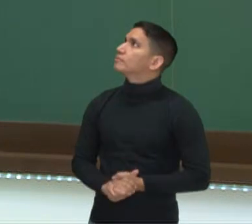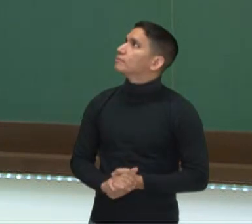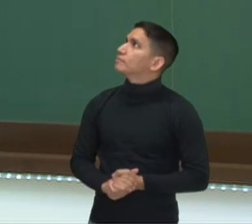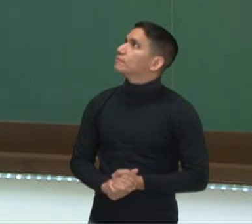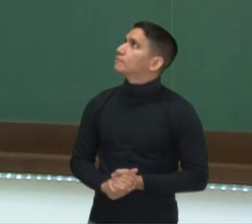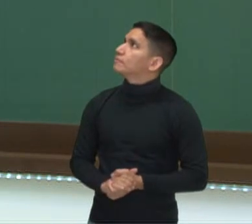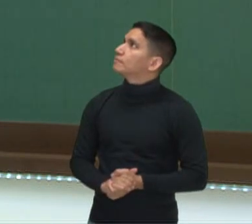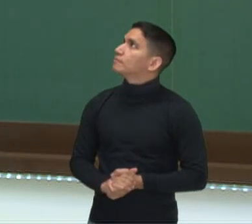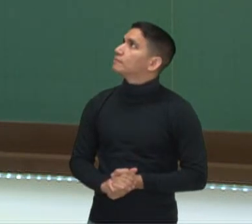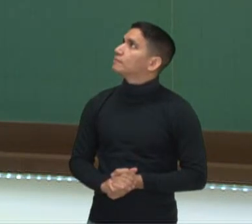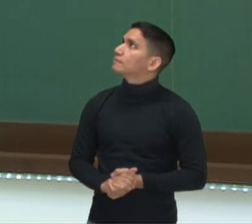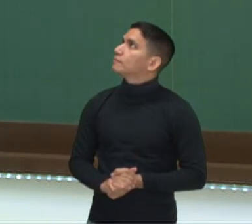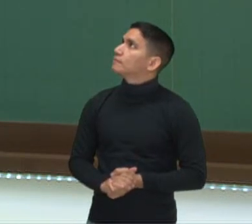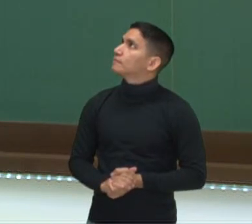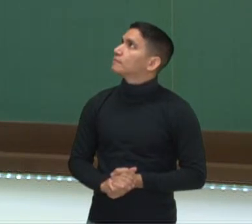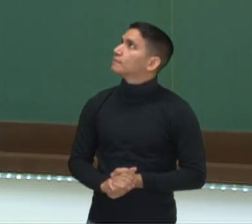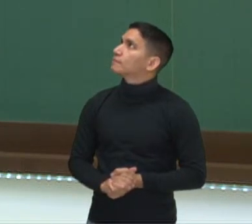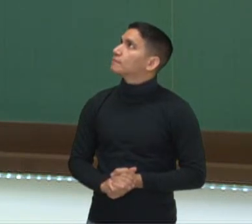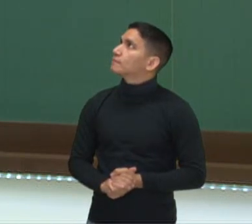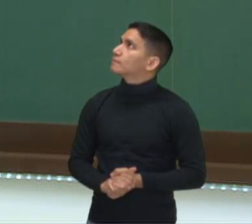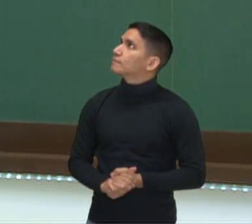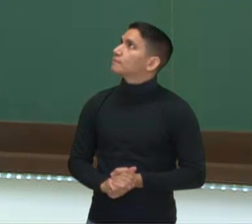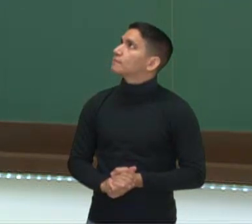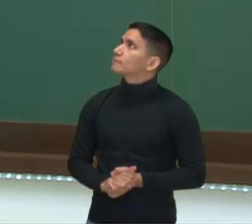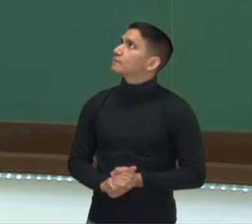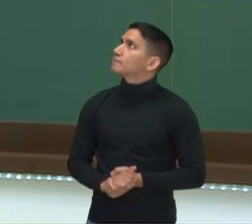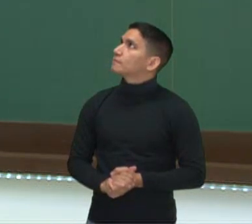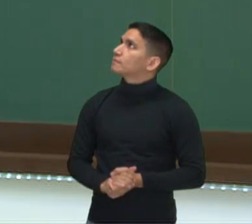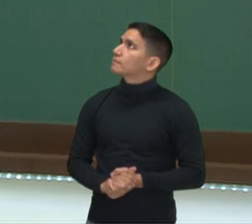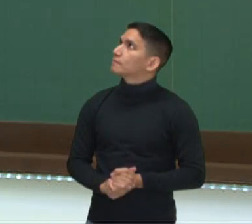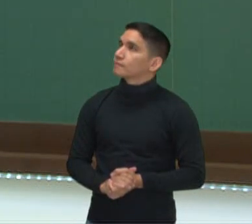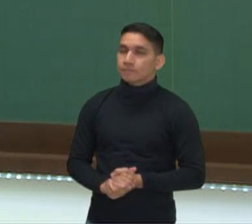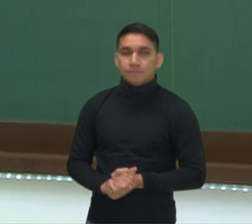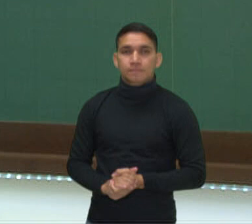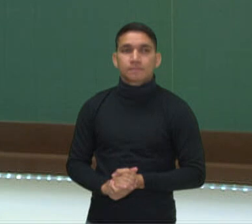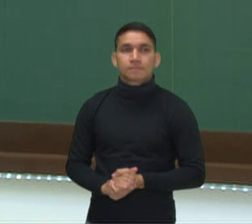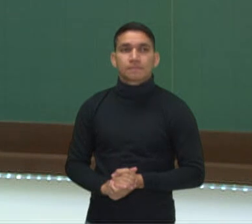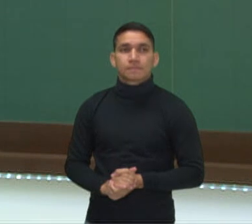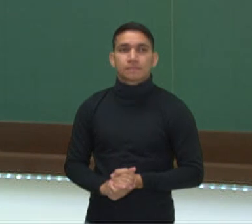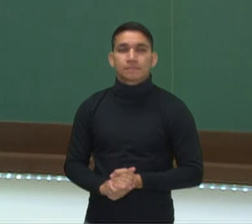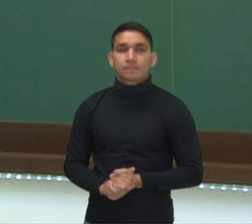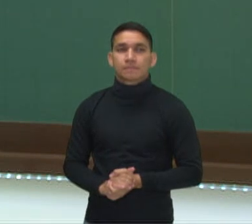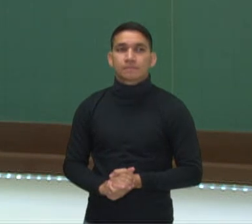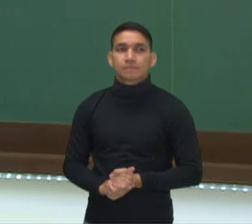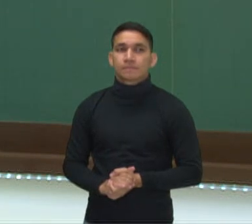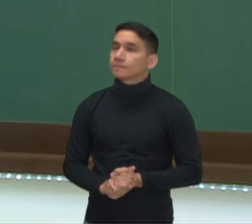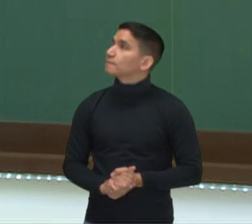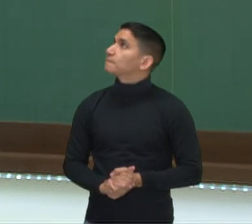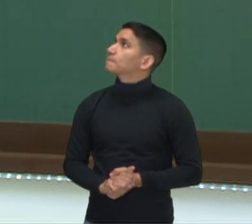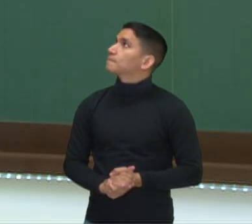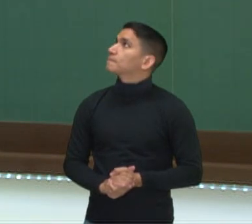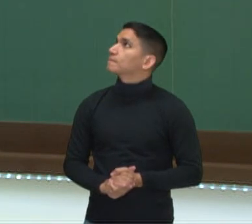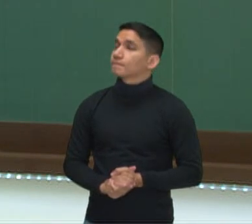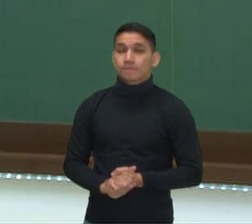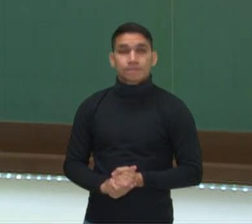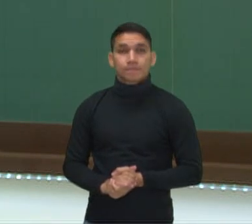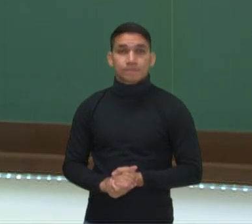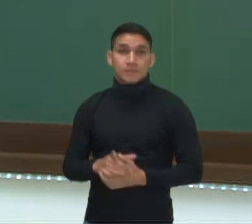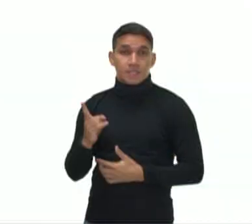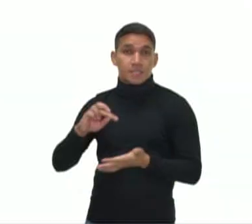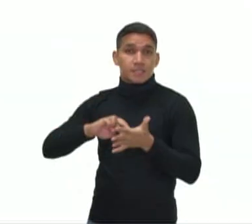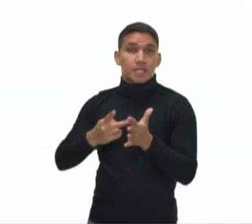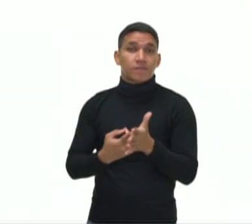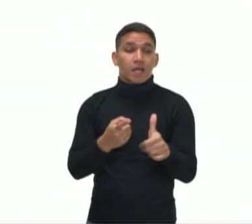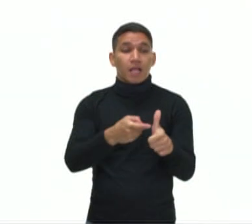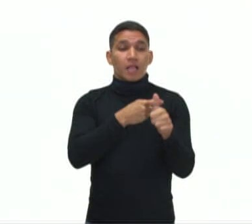achei que aqui era 1.200 e não, é 12.000. Então, 6.400 menos 12.000, estou devendo